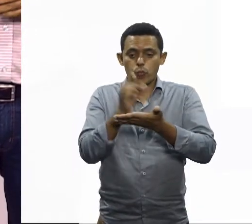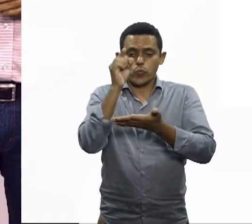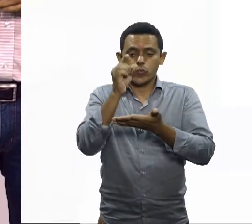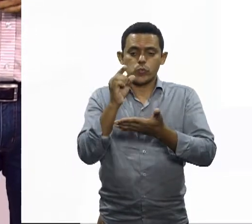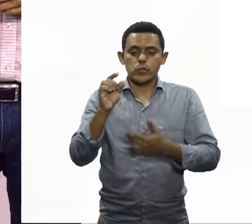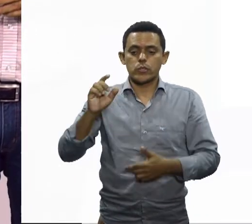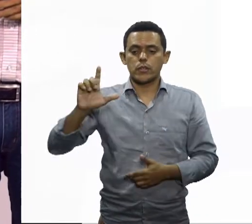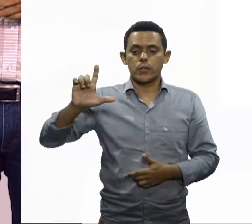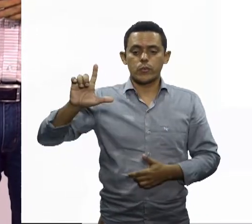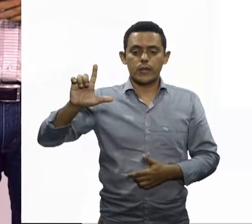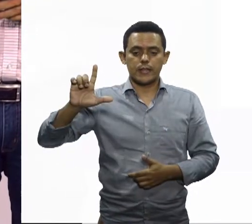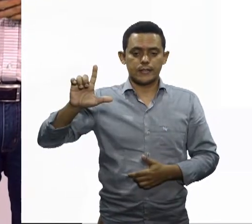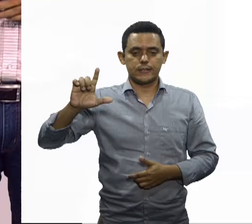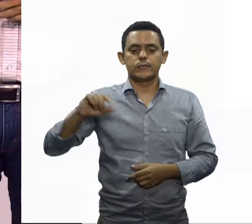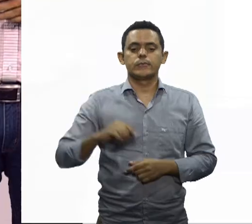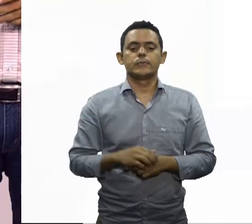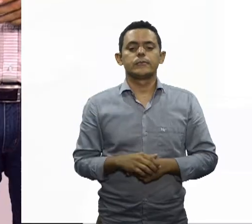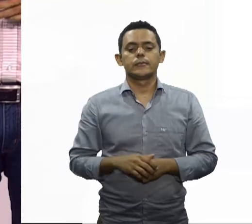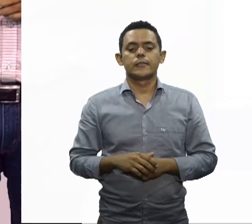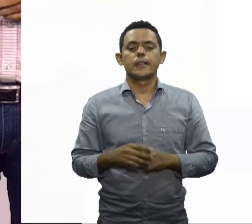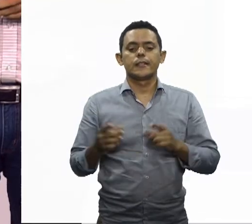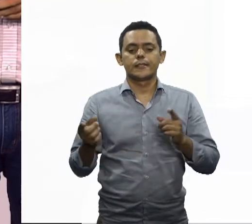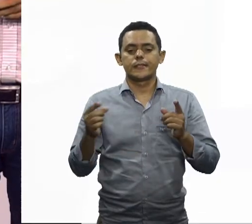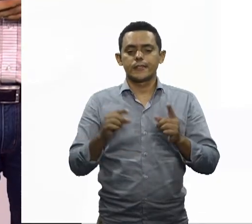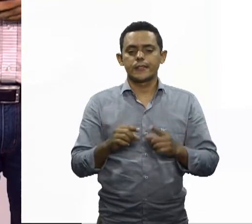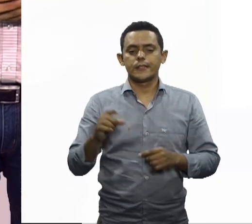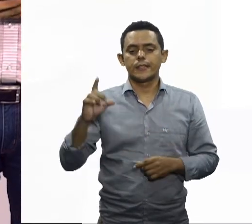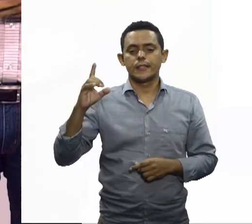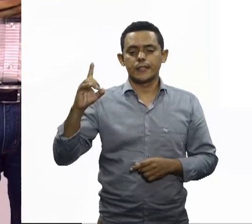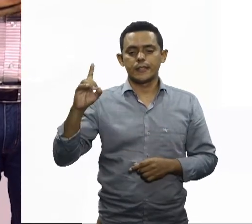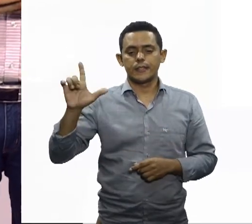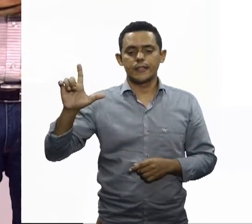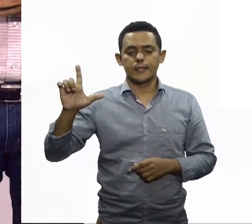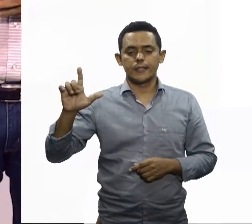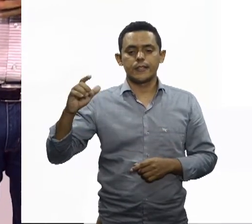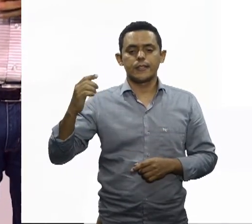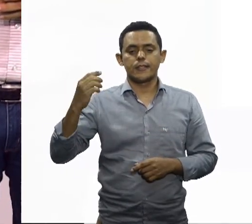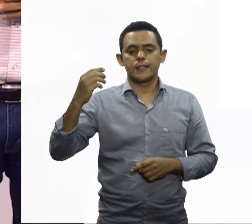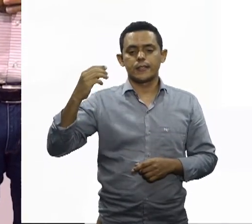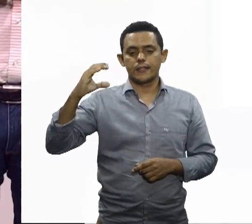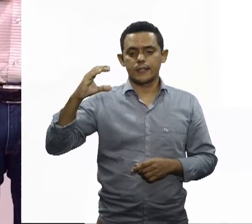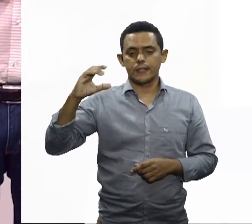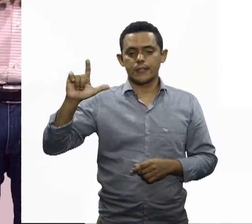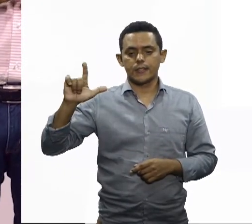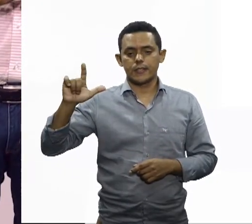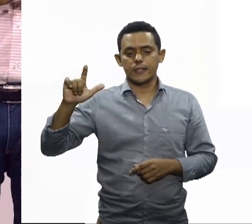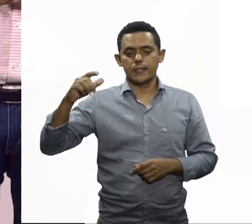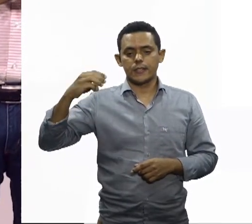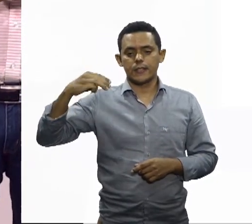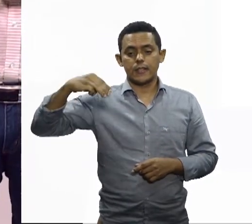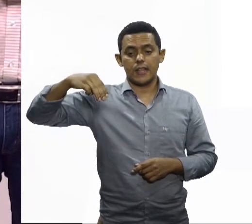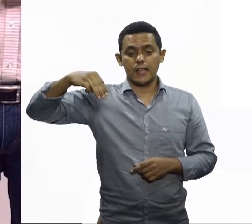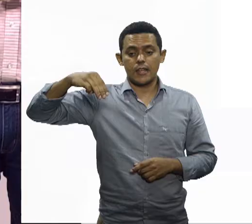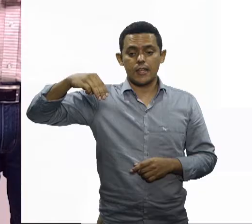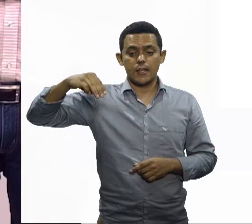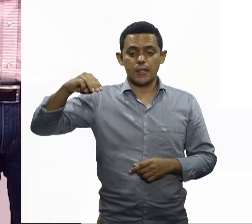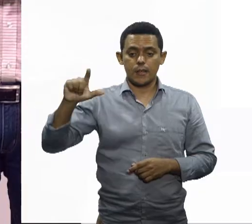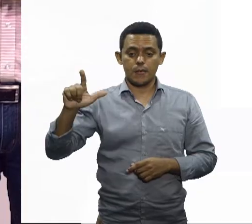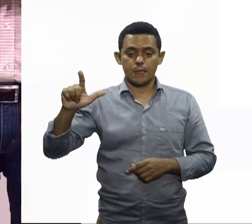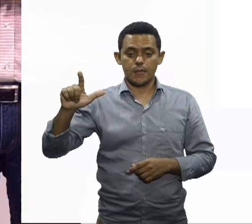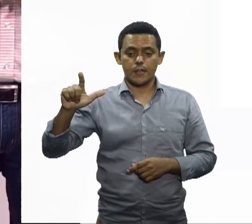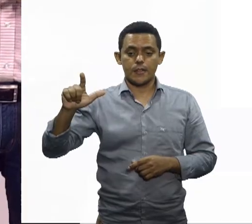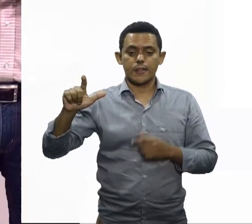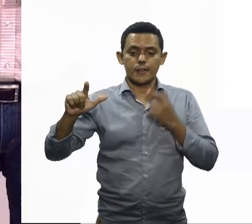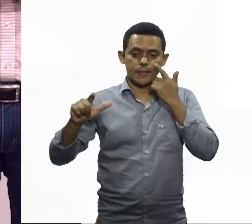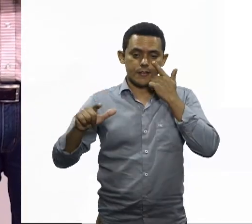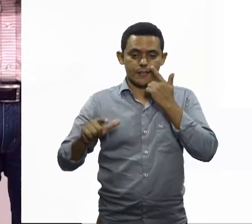que ali? Decilitro, centilitro e mililitro. Então, olha lá, pessoal. Cada unidade é maior do que